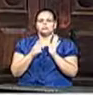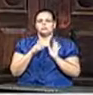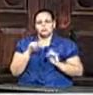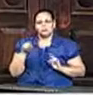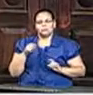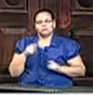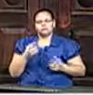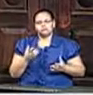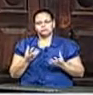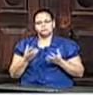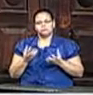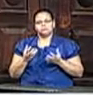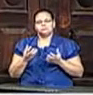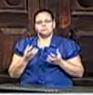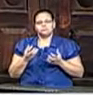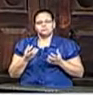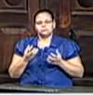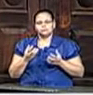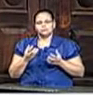pretendidas